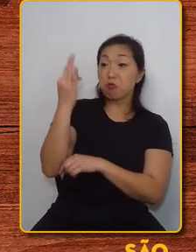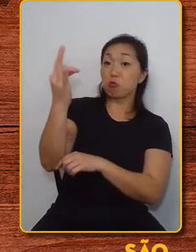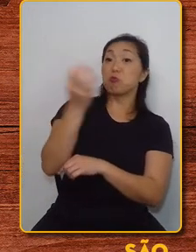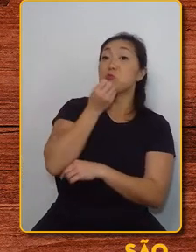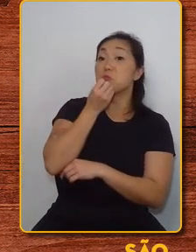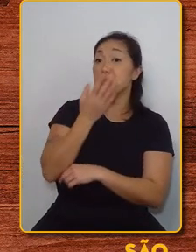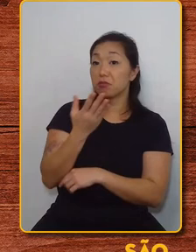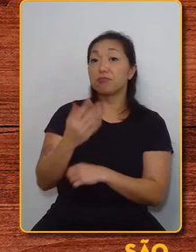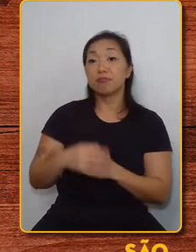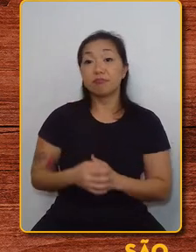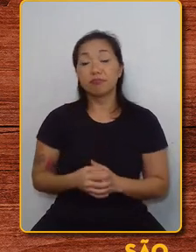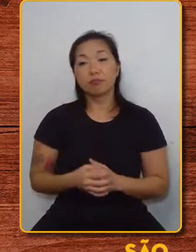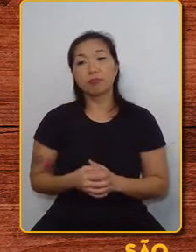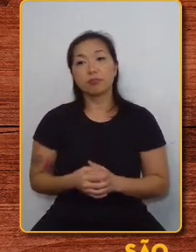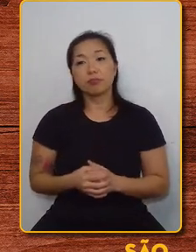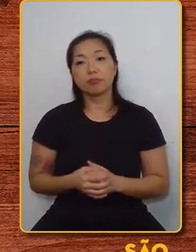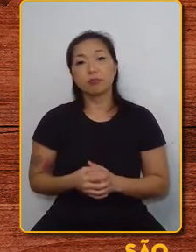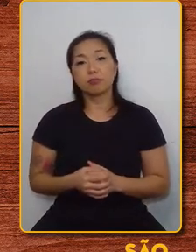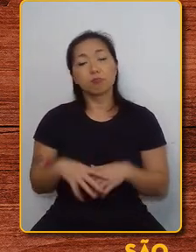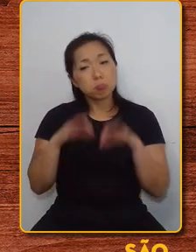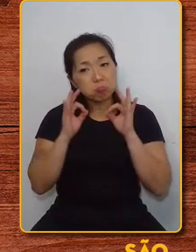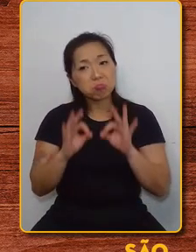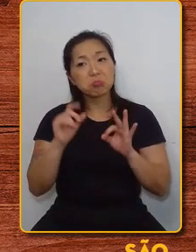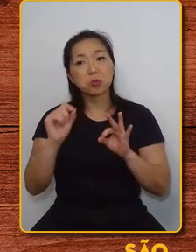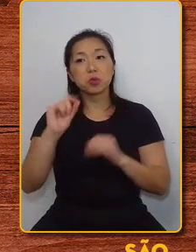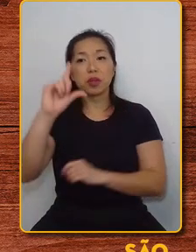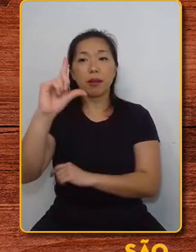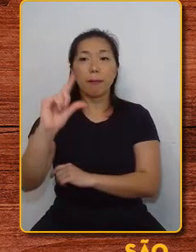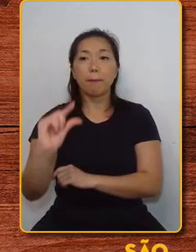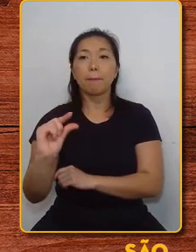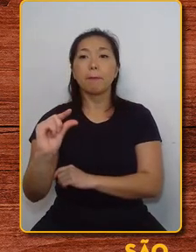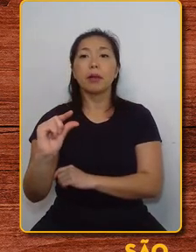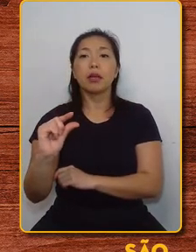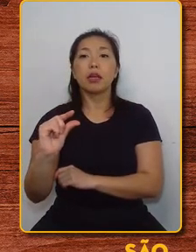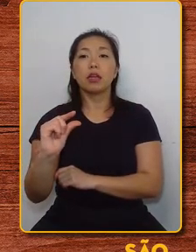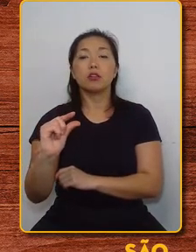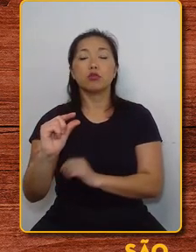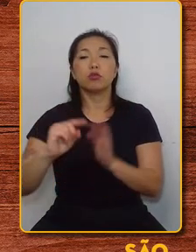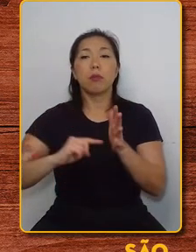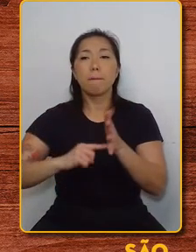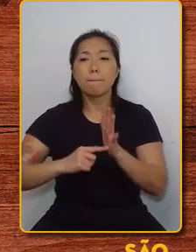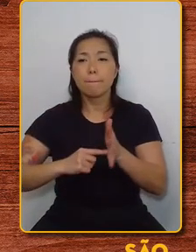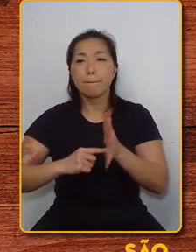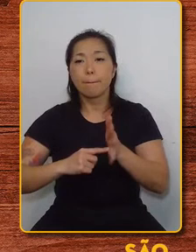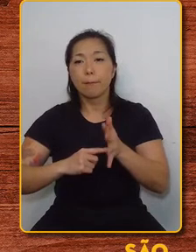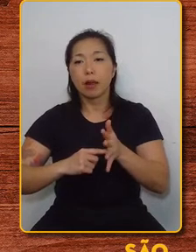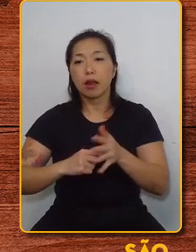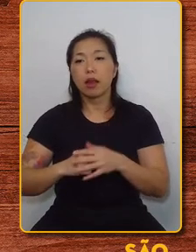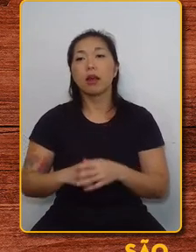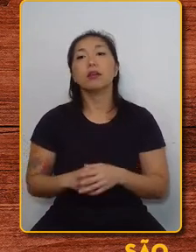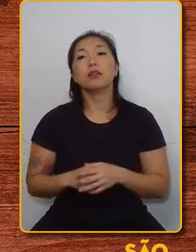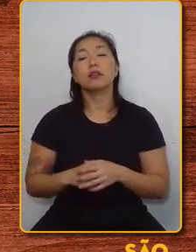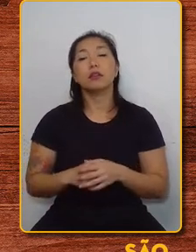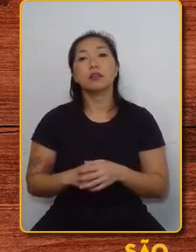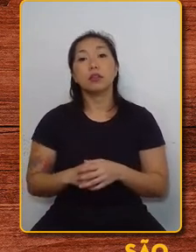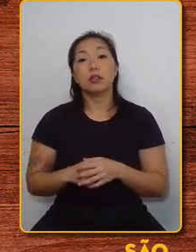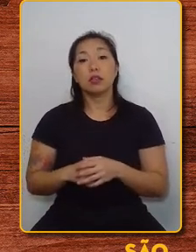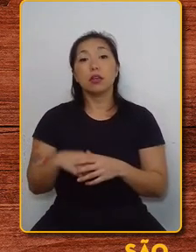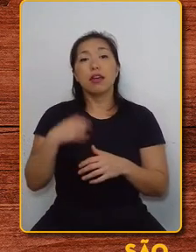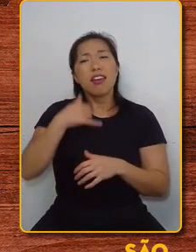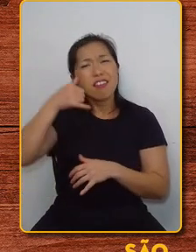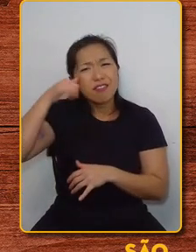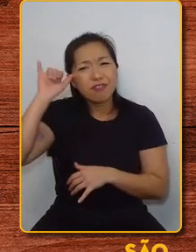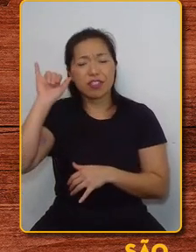reduzir o nível de mecanização pelo impacto no solo e